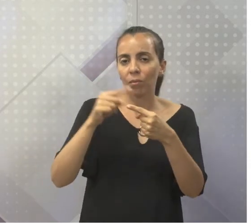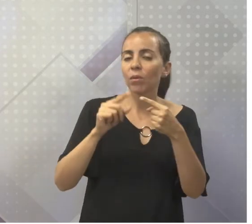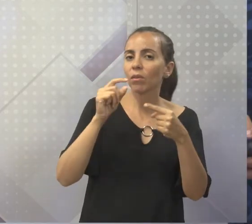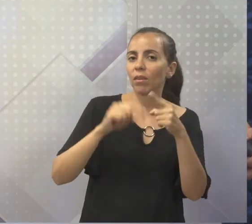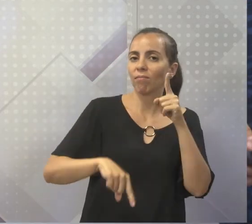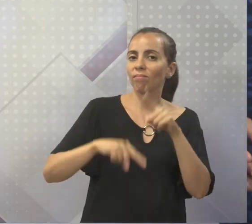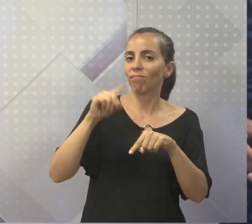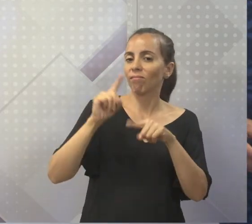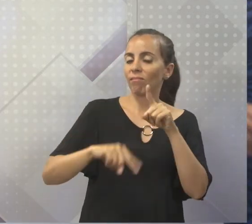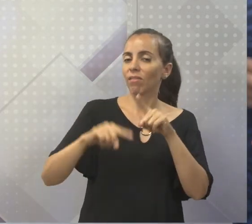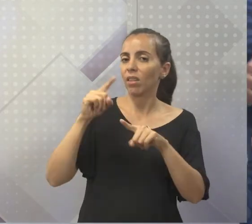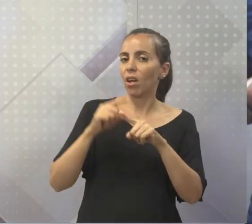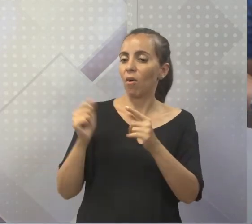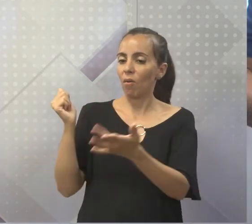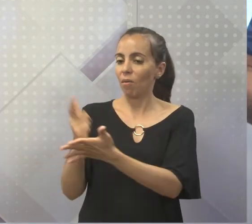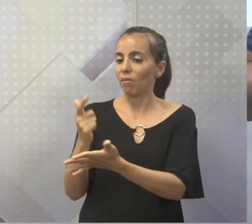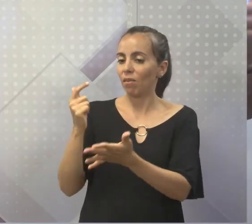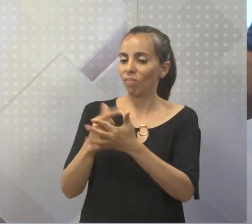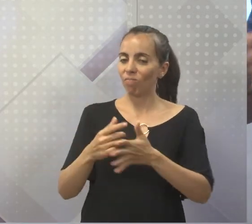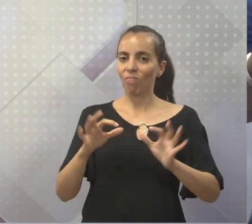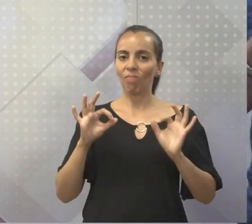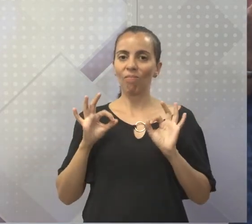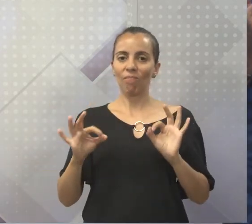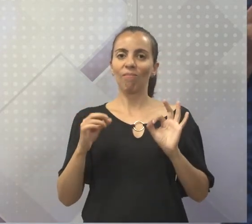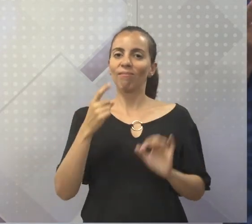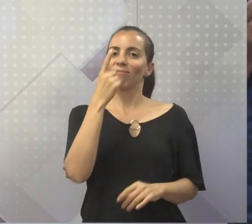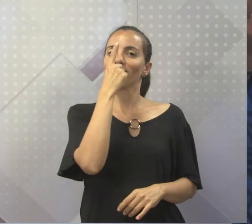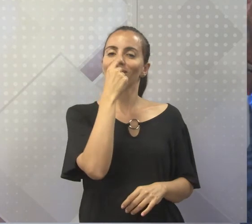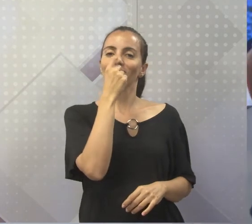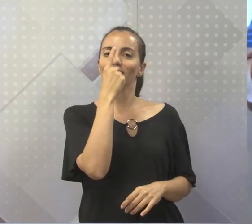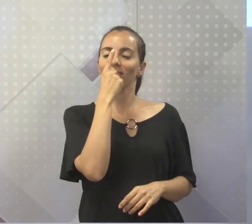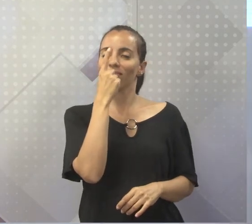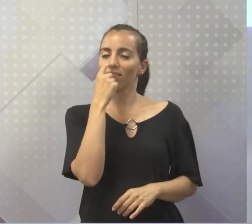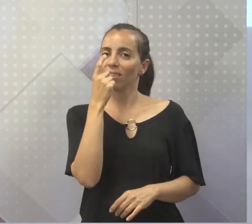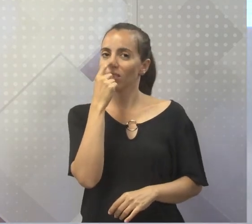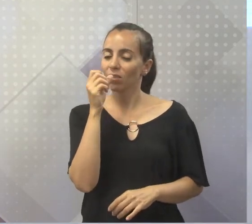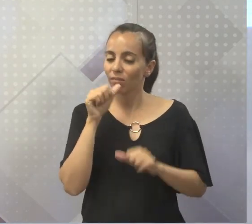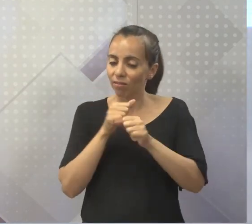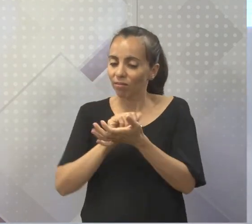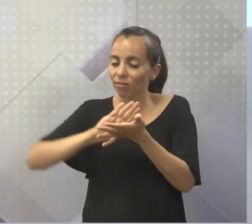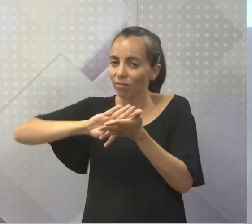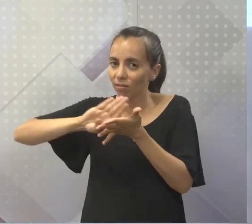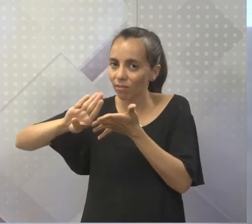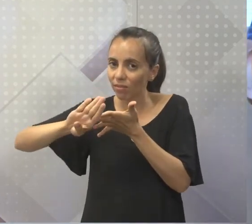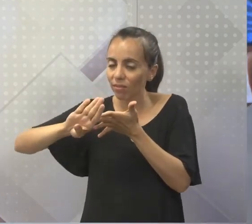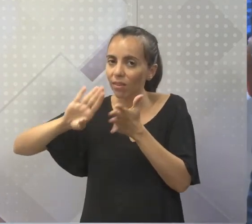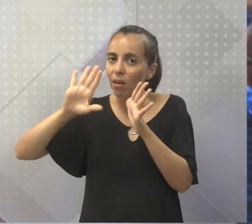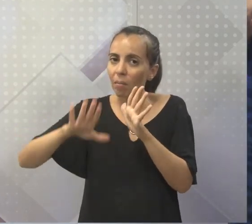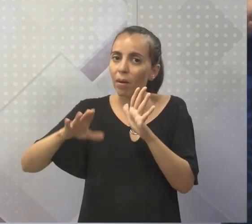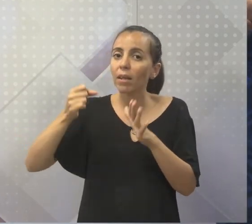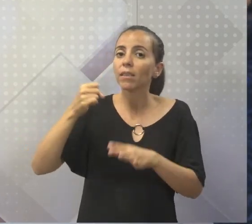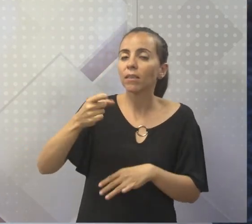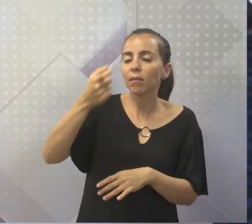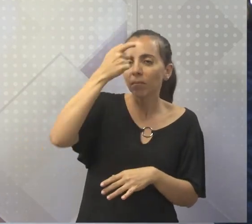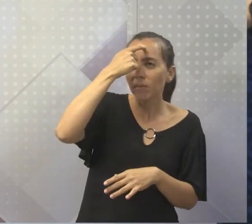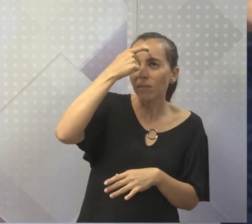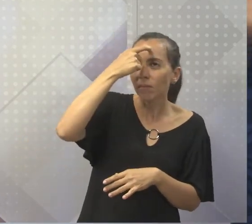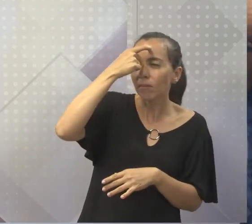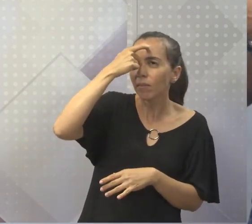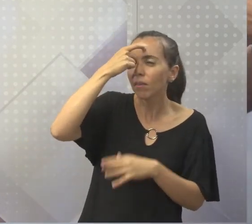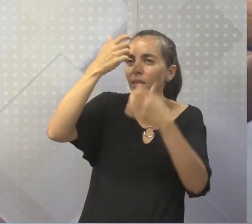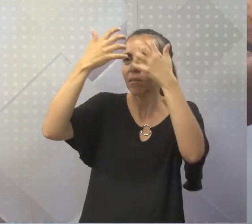ostentação porque você acredita que se você tirar um relógio nesse aqui é logo de três não tal né